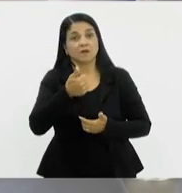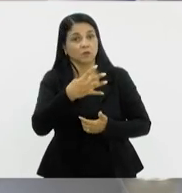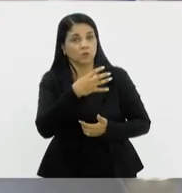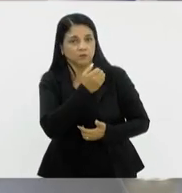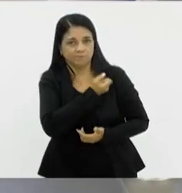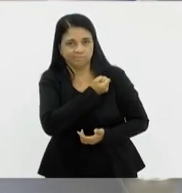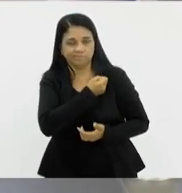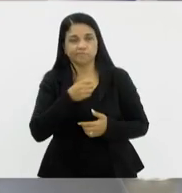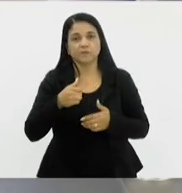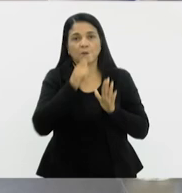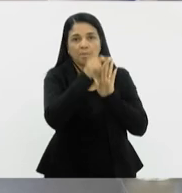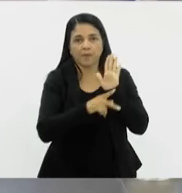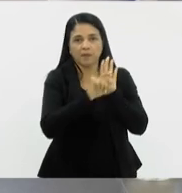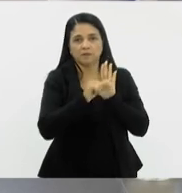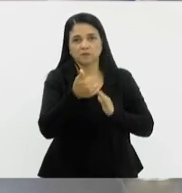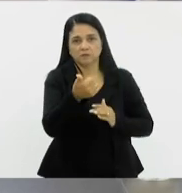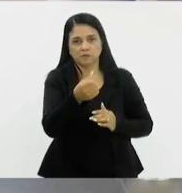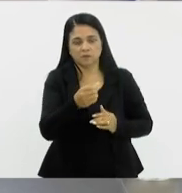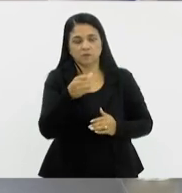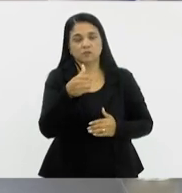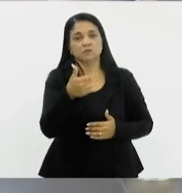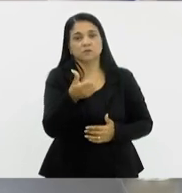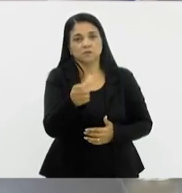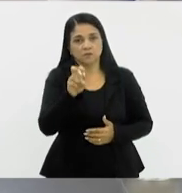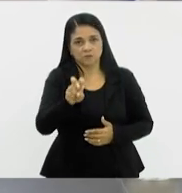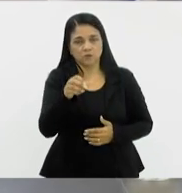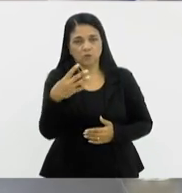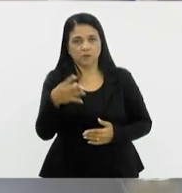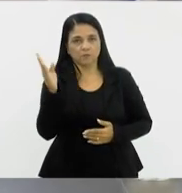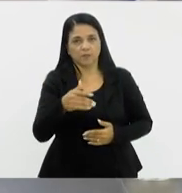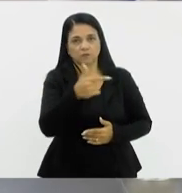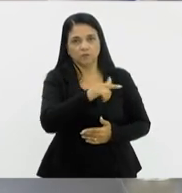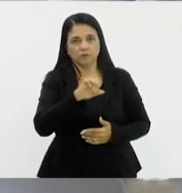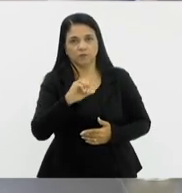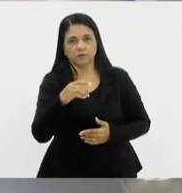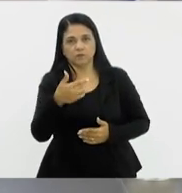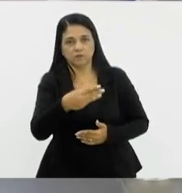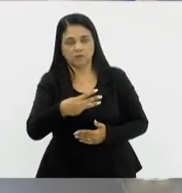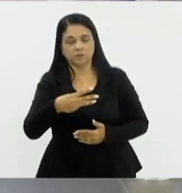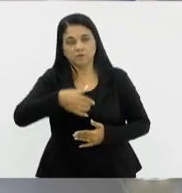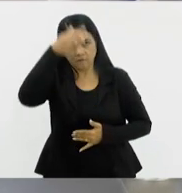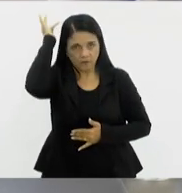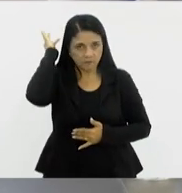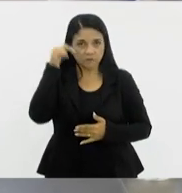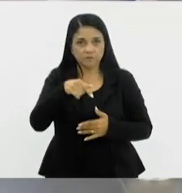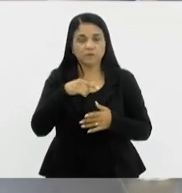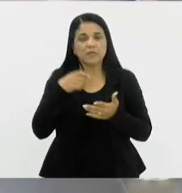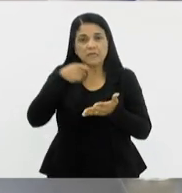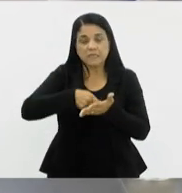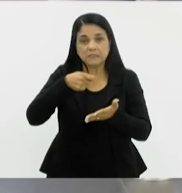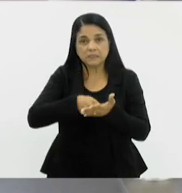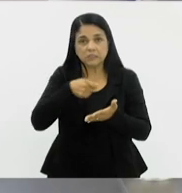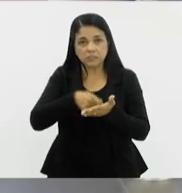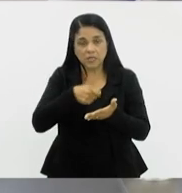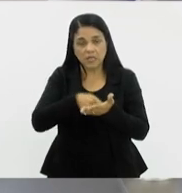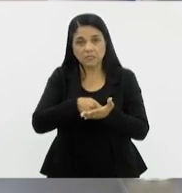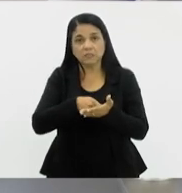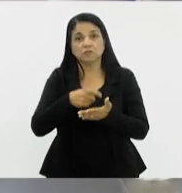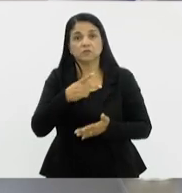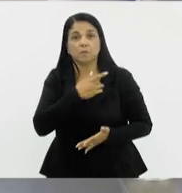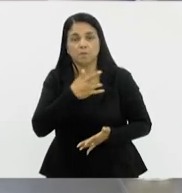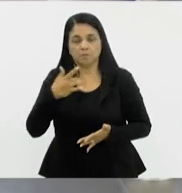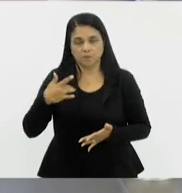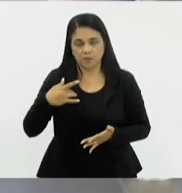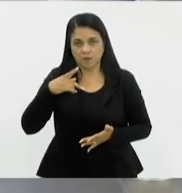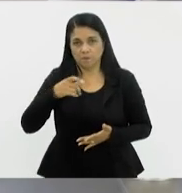pauta. PL 1654 de 23, de autoria do deputado Fred Pacheco, proíbe a exigência de carência pelas operadoras de plano de